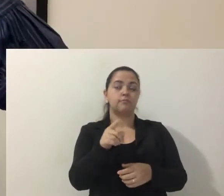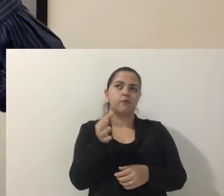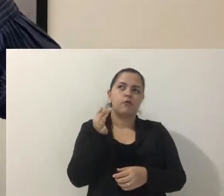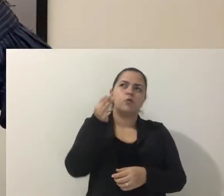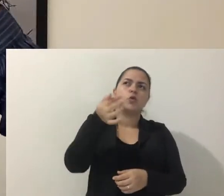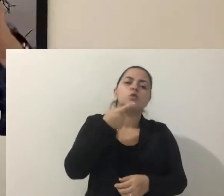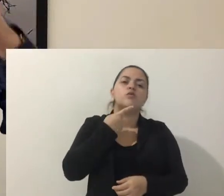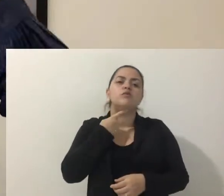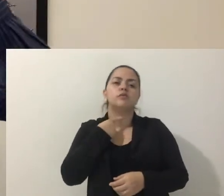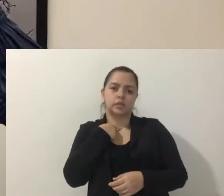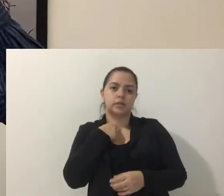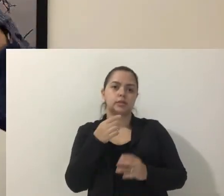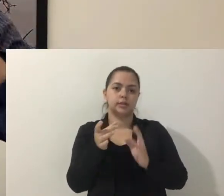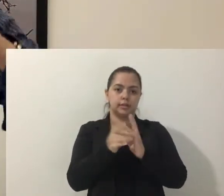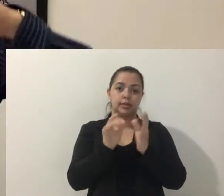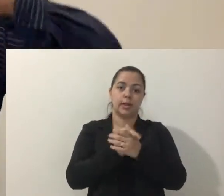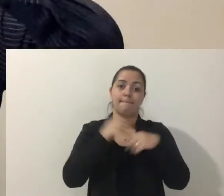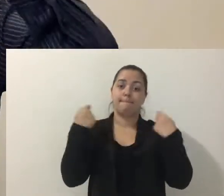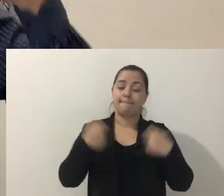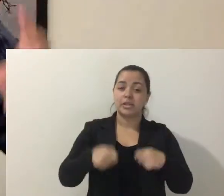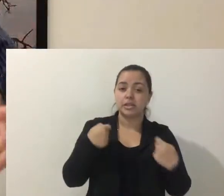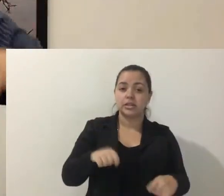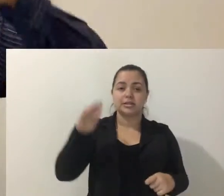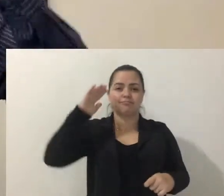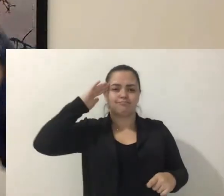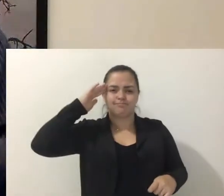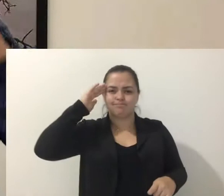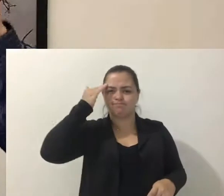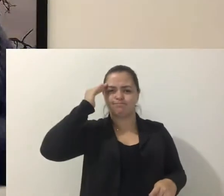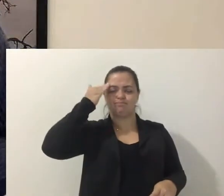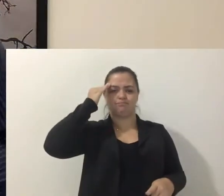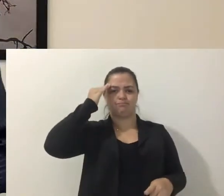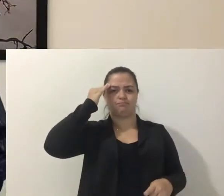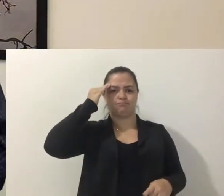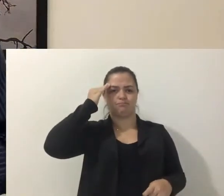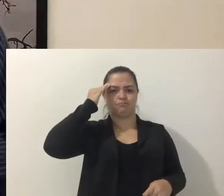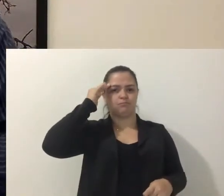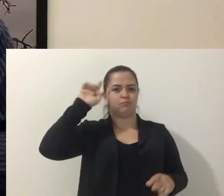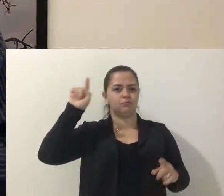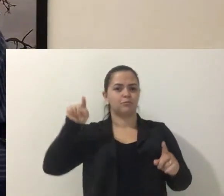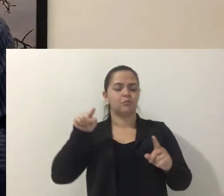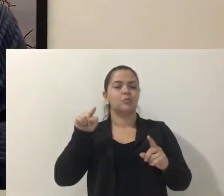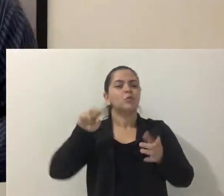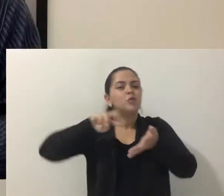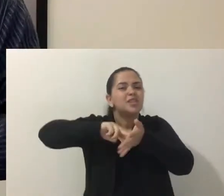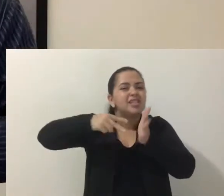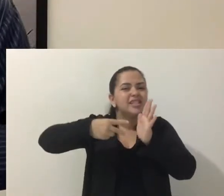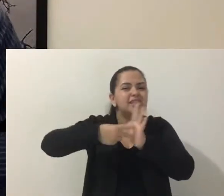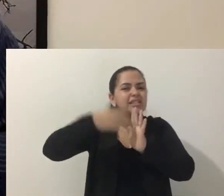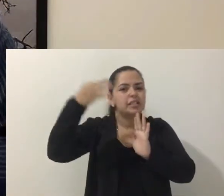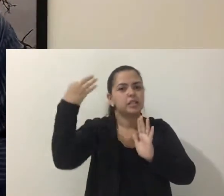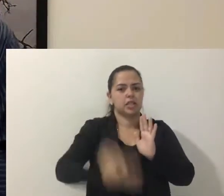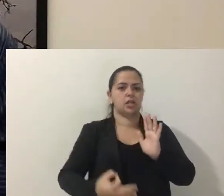uma concepção, de um entendimento, de uma definição, de um conceito de casamento que esteja para além do